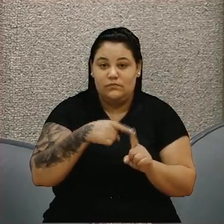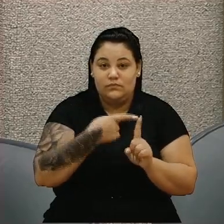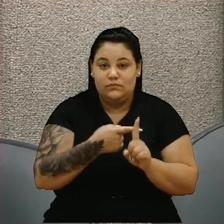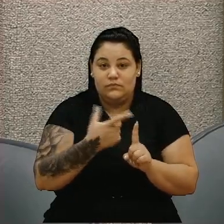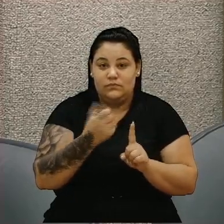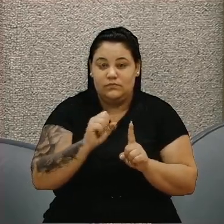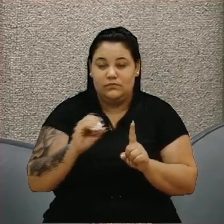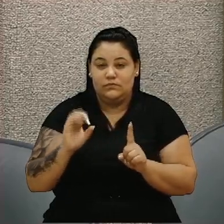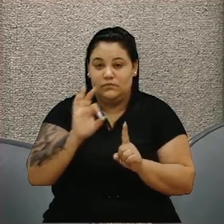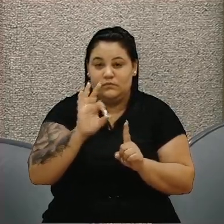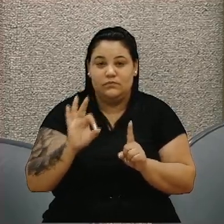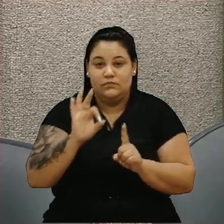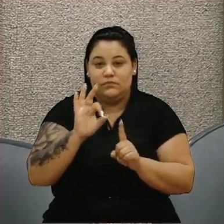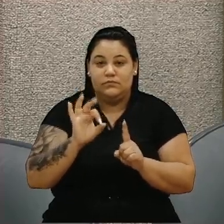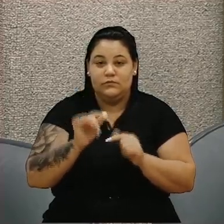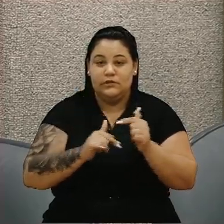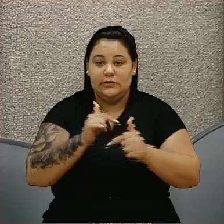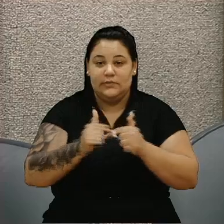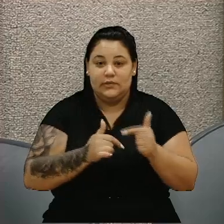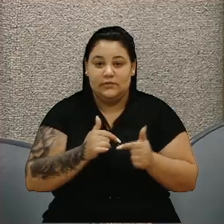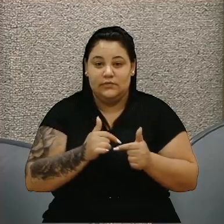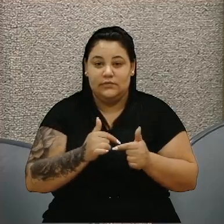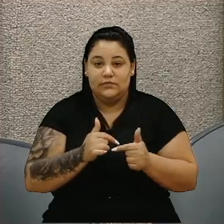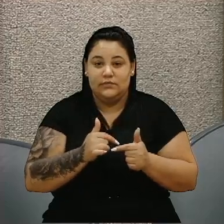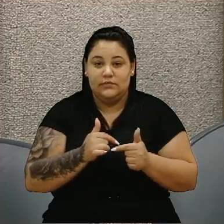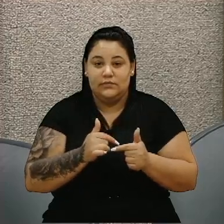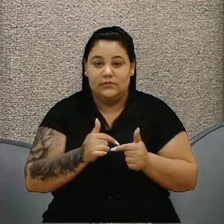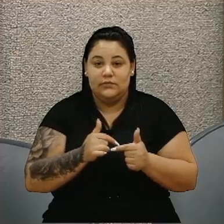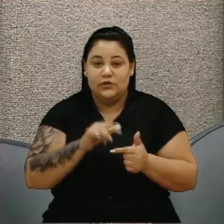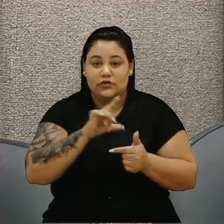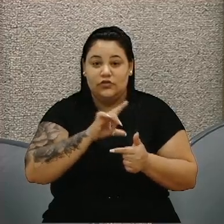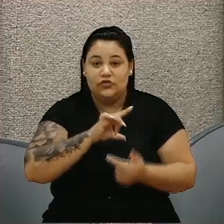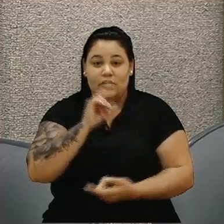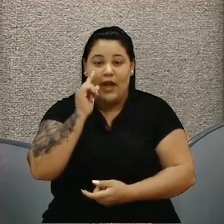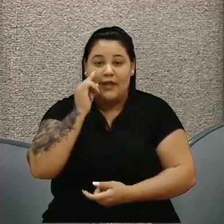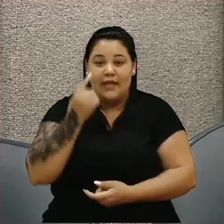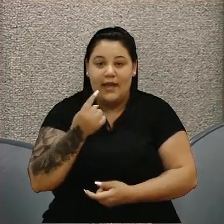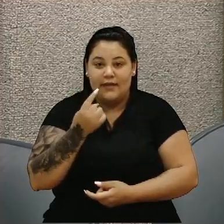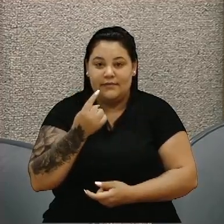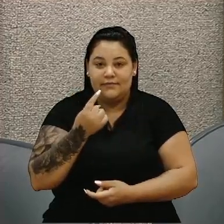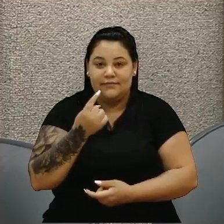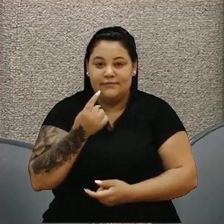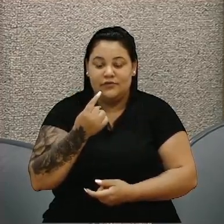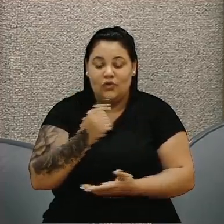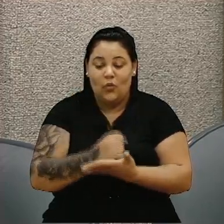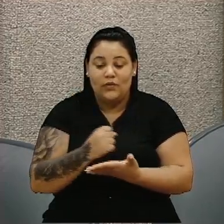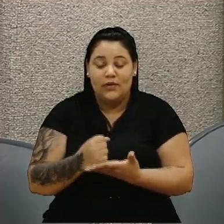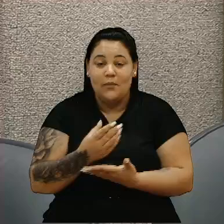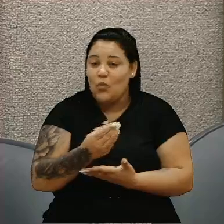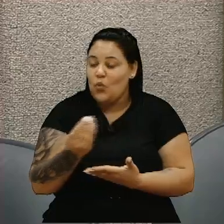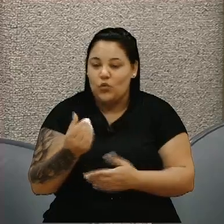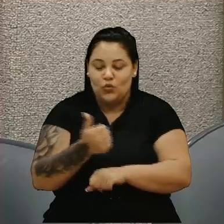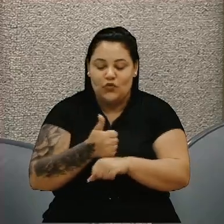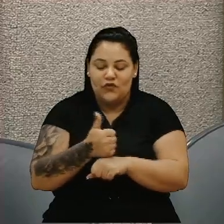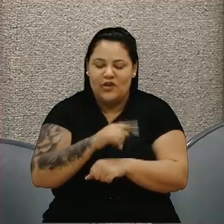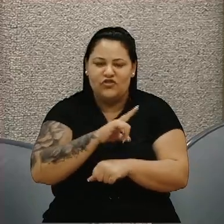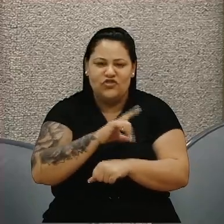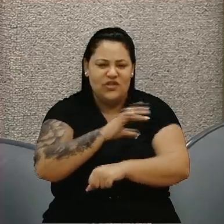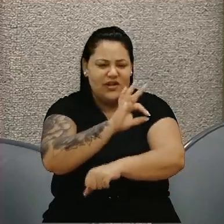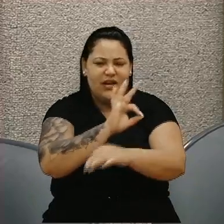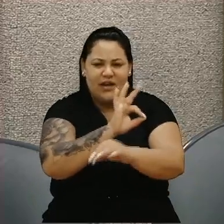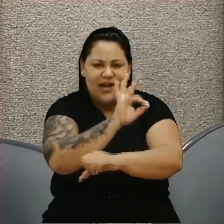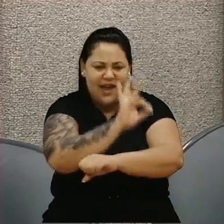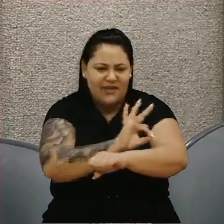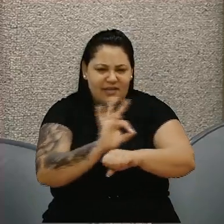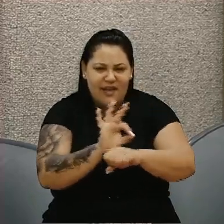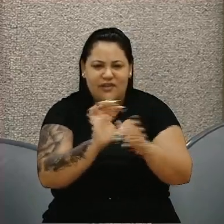processos. Quando se trabalhava a ideia de colocar um grande número de profissionais, e nós temos arquitetos, engenheiros para